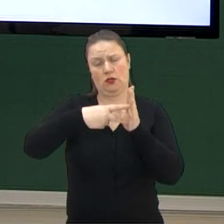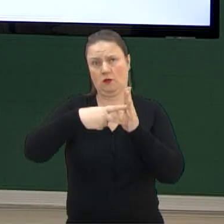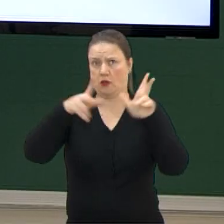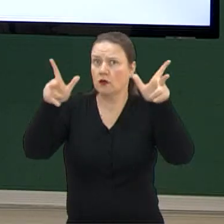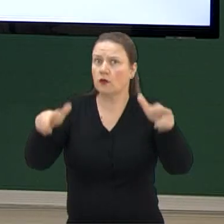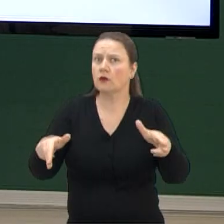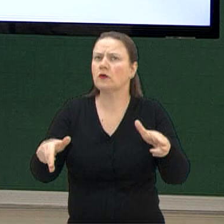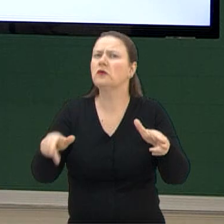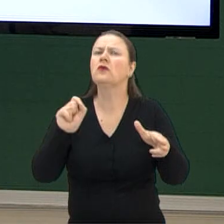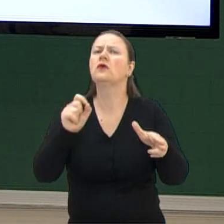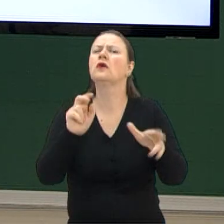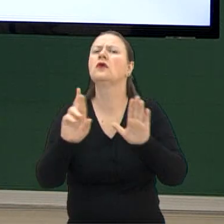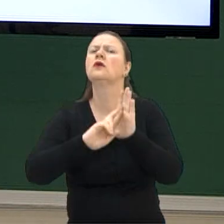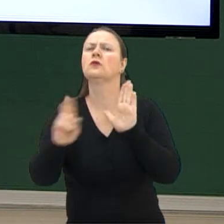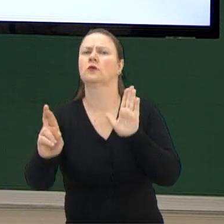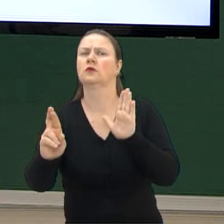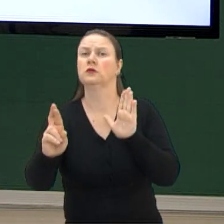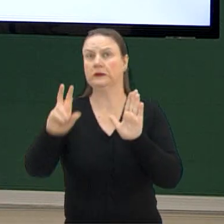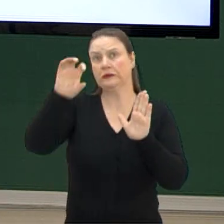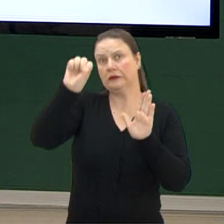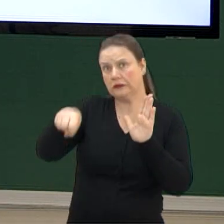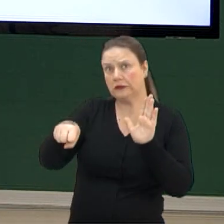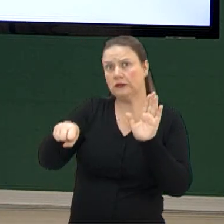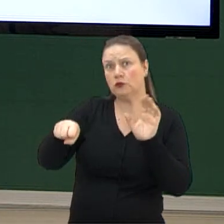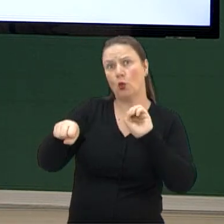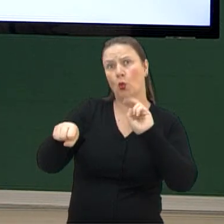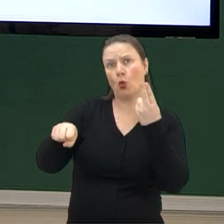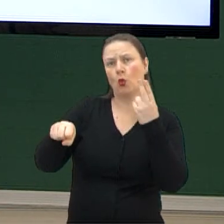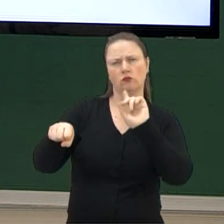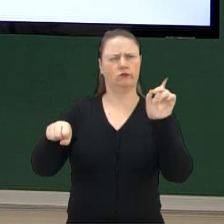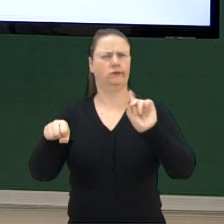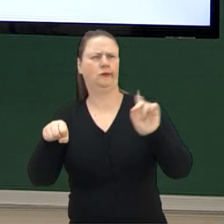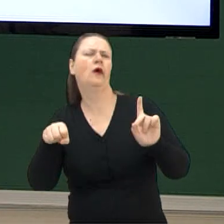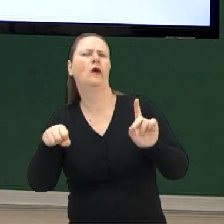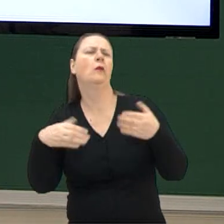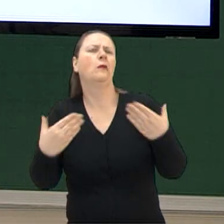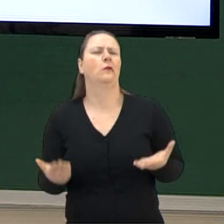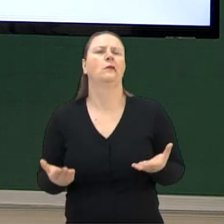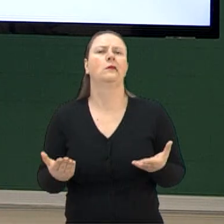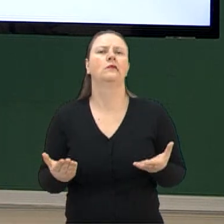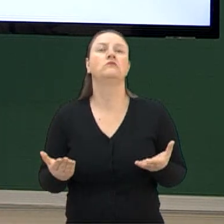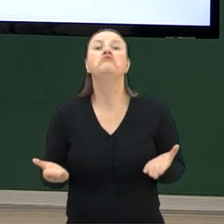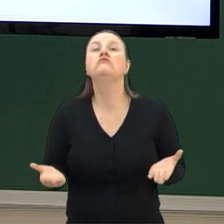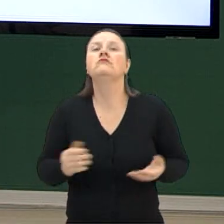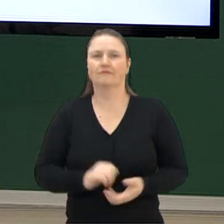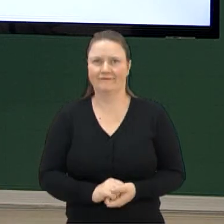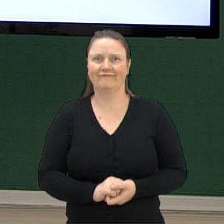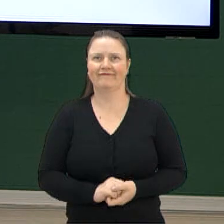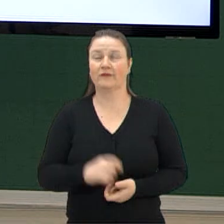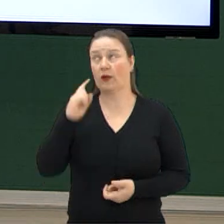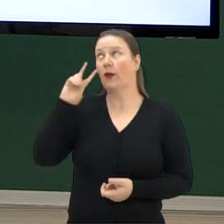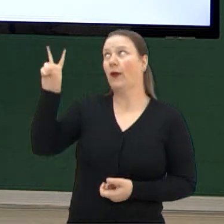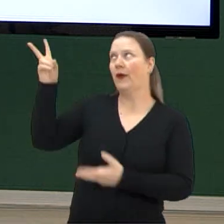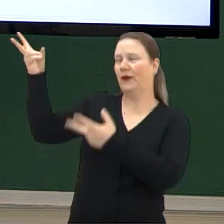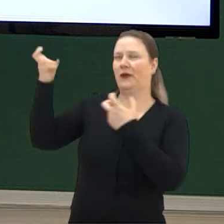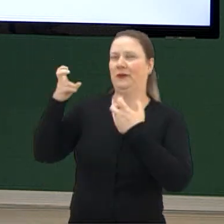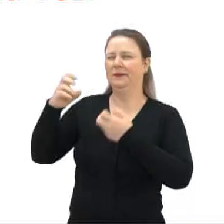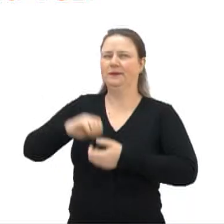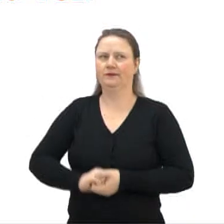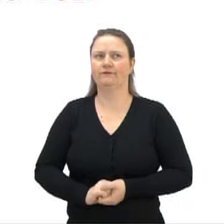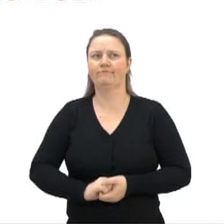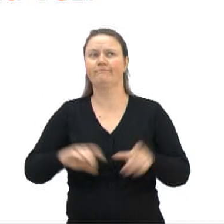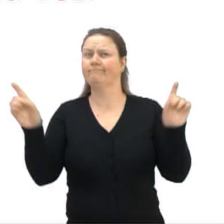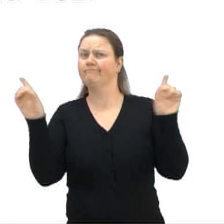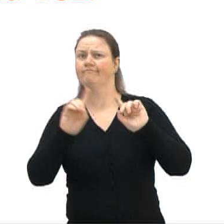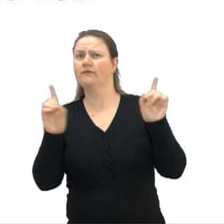você respondeu? Possui ou não possui o mesmo sentido? Sim ou não? Foi a sua resposta. Olha o que nós colocamos aqui.